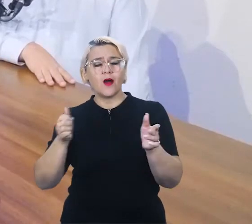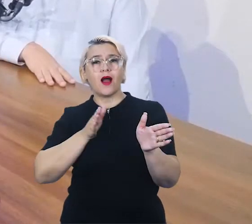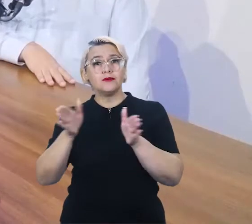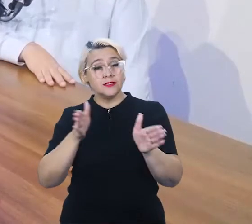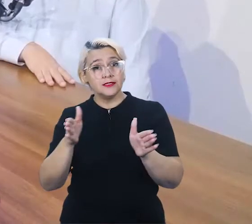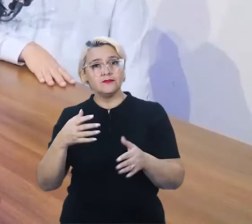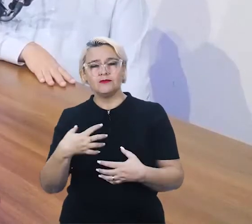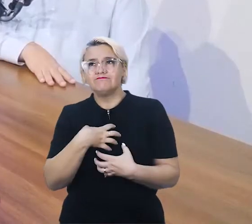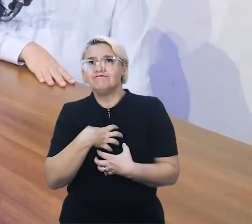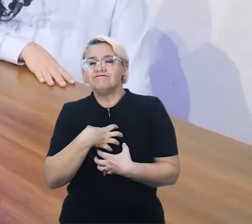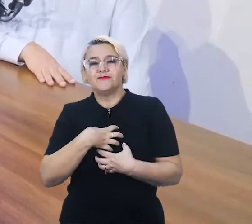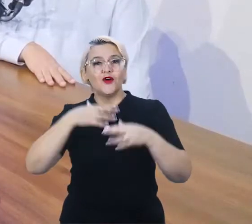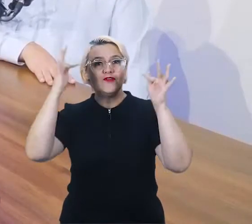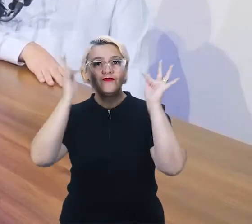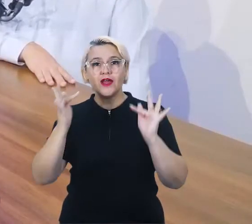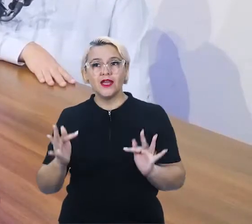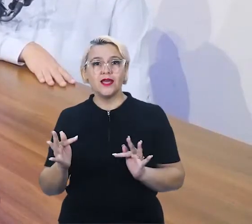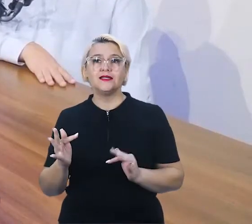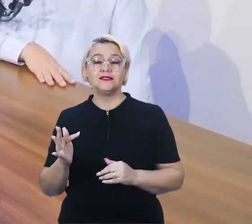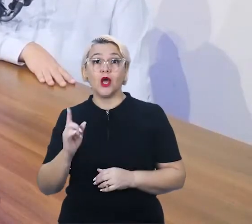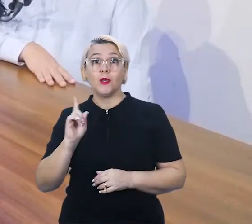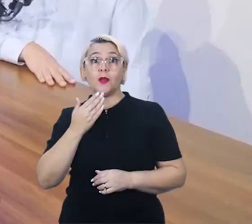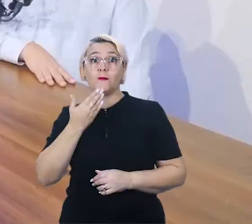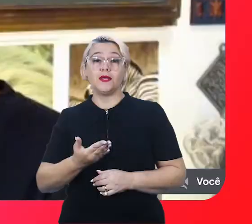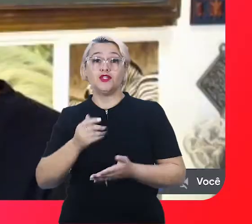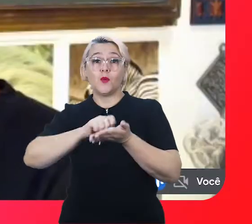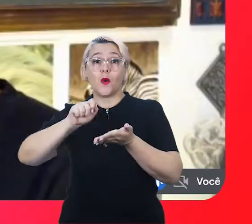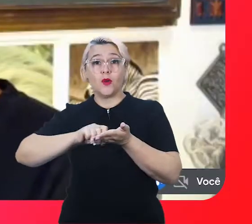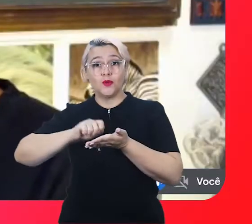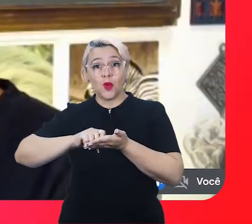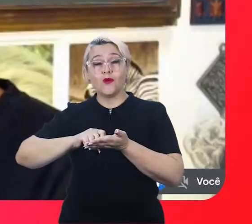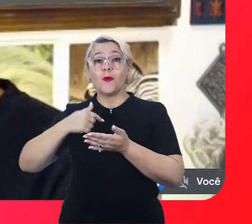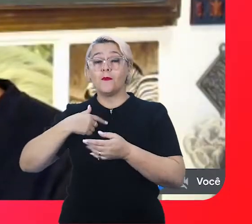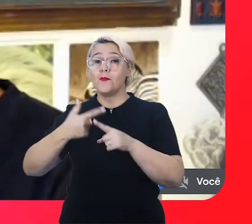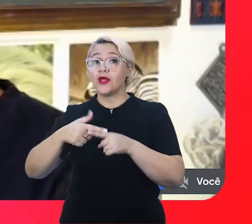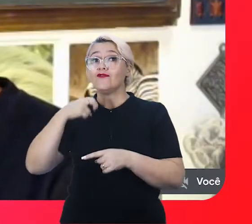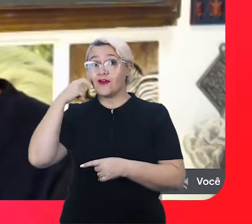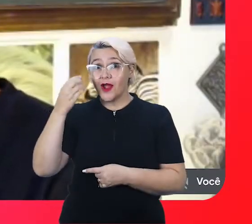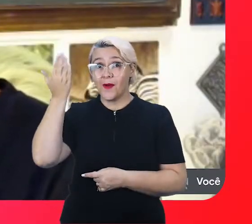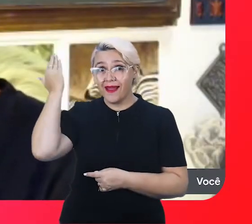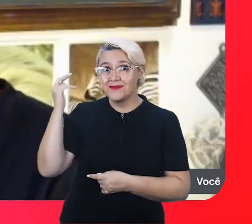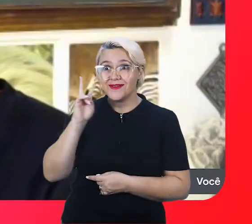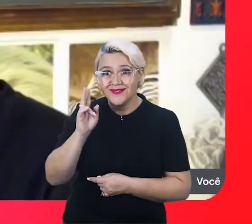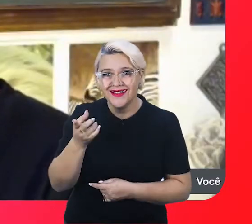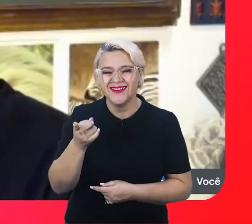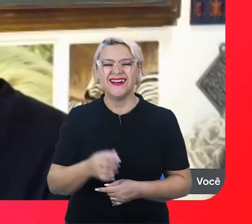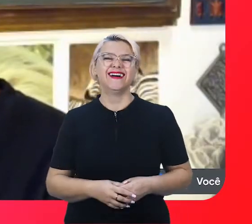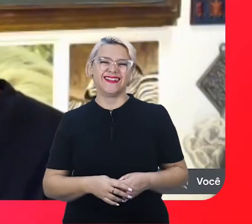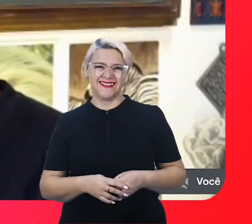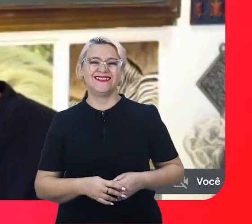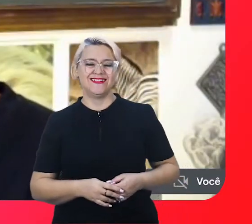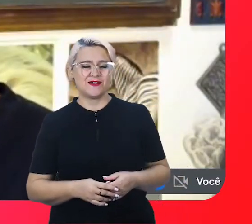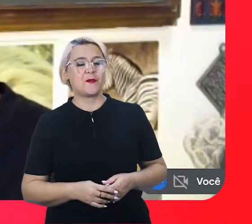eu fiquei tão feliz, eu só não pedi um autógrafo para ela porque eu fiquei com vergonha, viu, Cláudia?